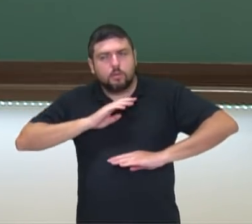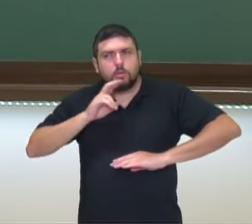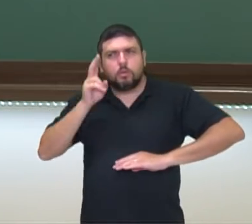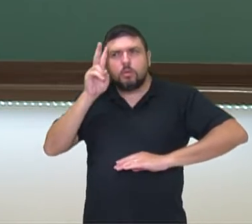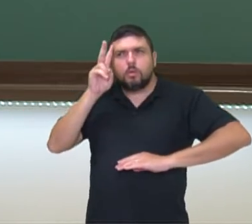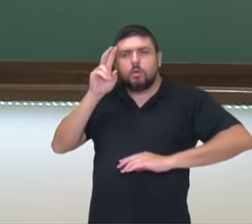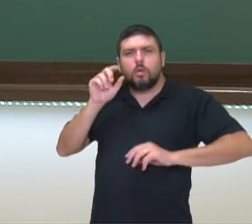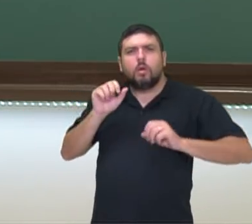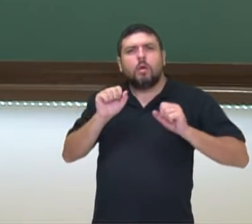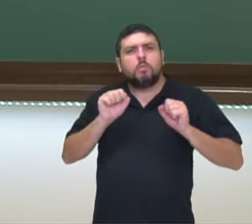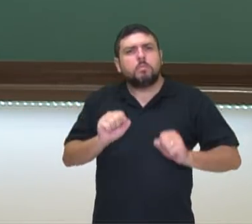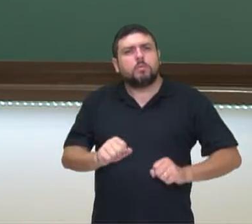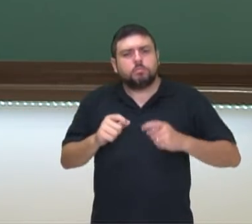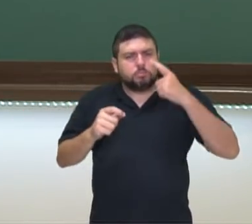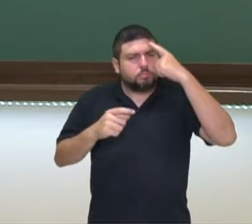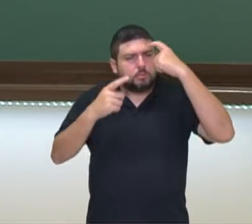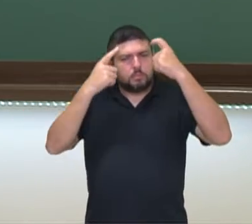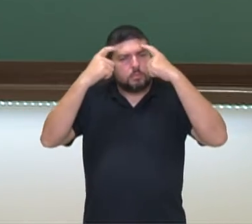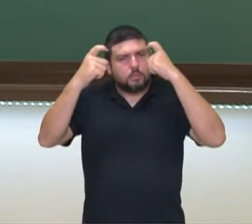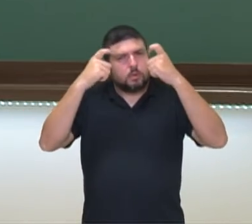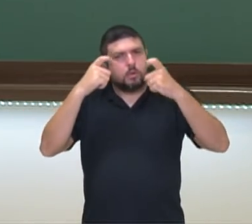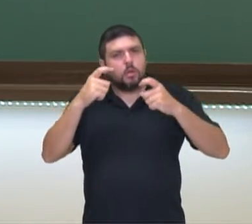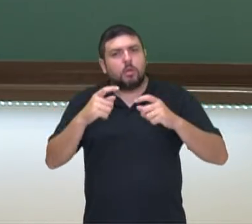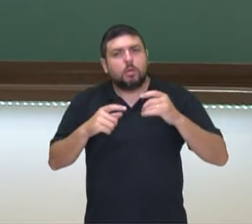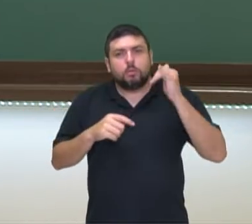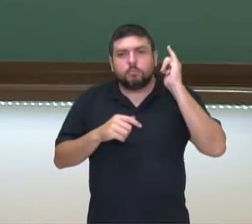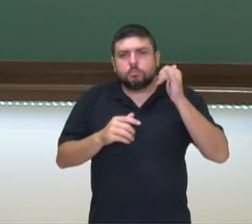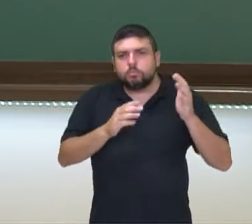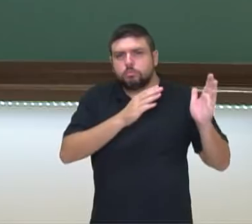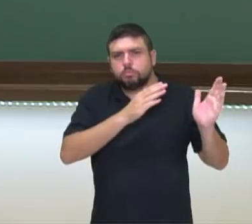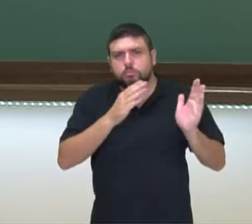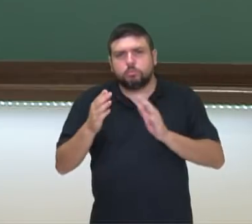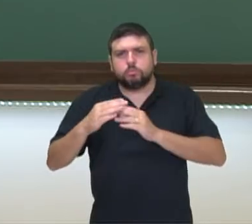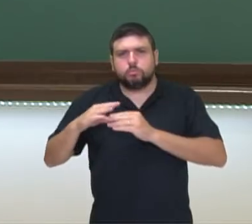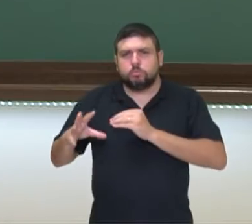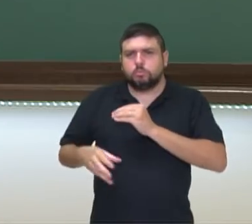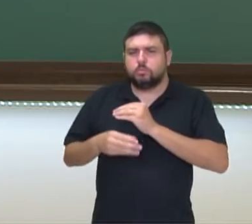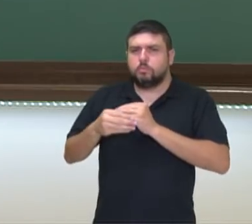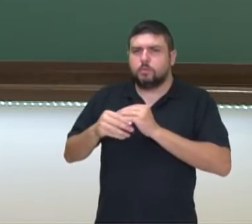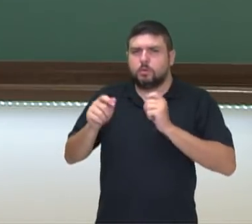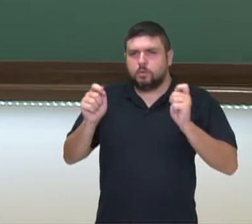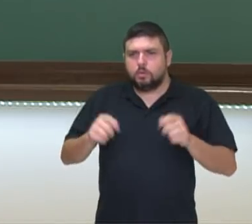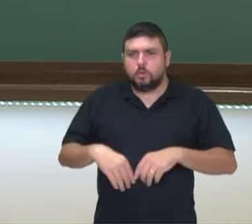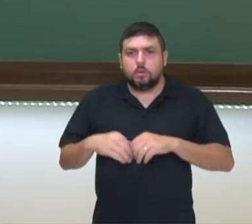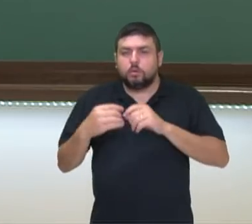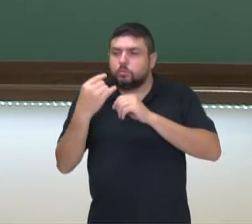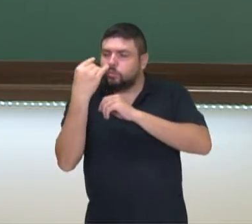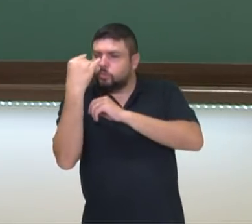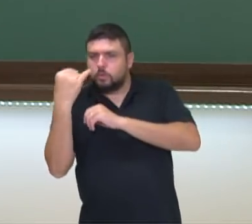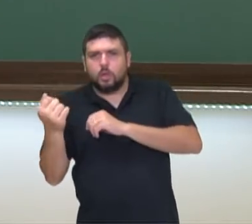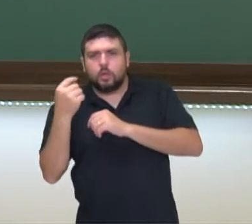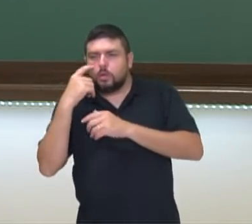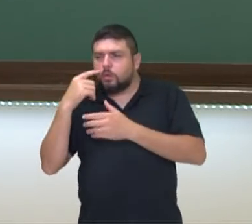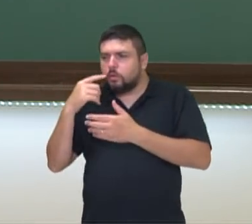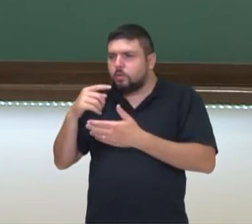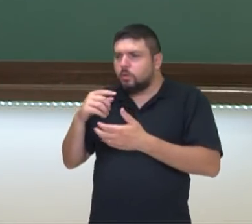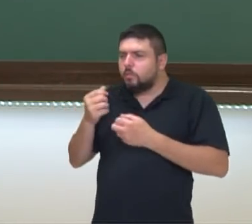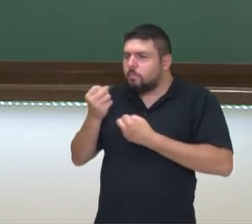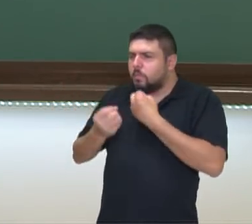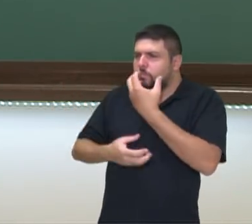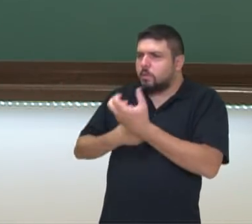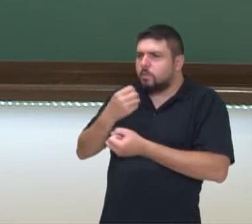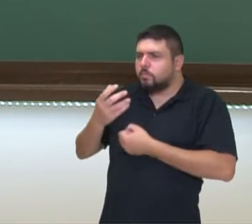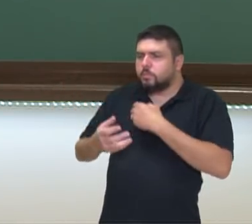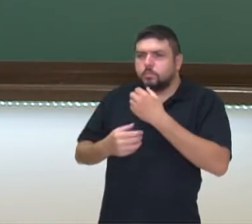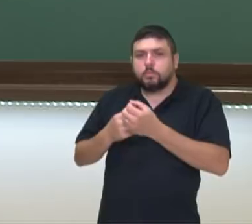aumentamos nosso poder de alcance, nós conseguimos prender mais a atenção do nosso ouvinte, do nosso leitor, quando